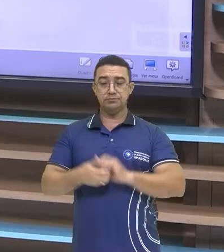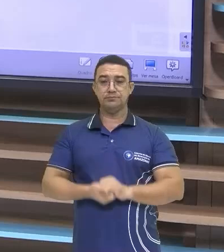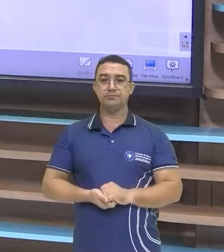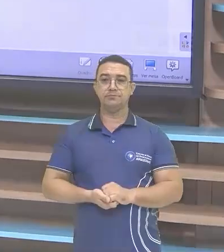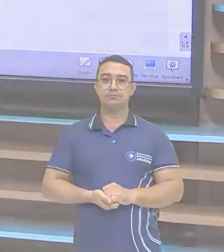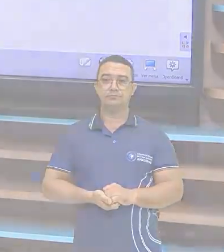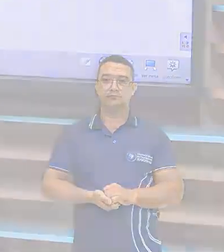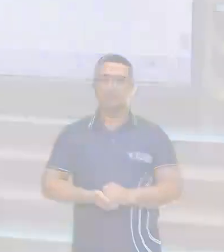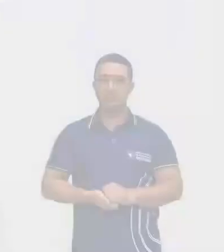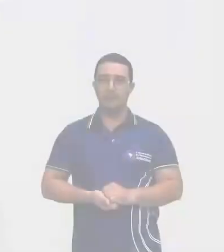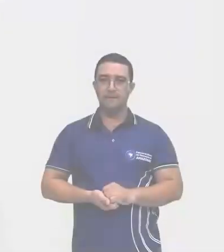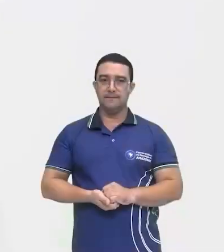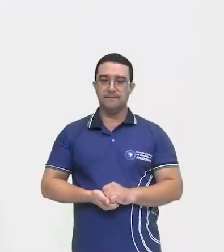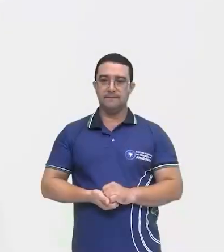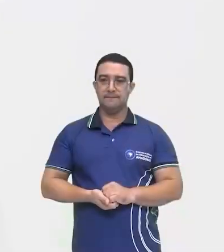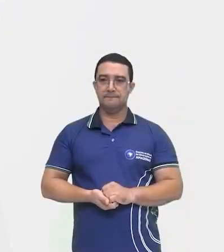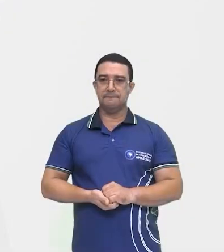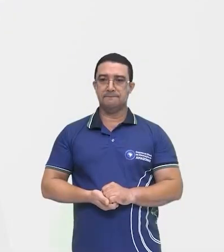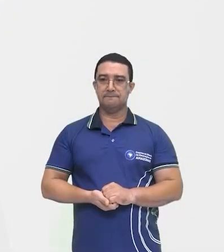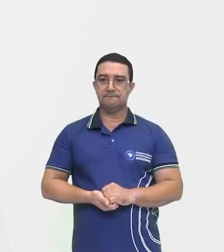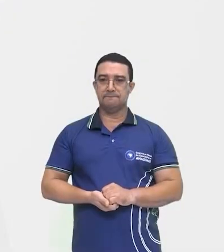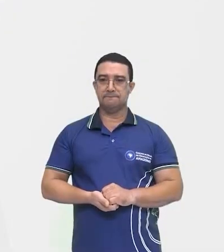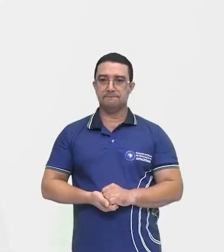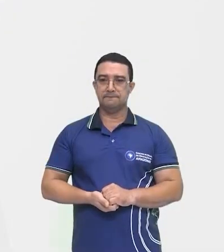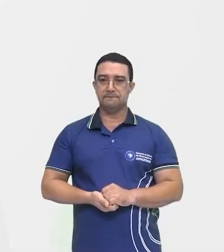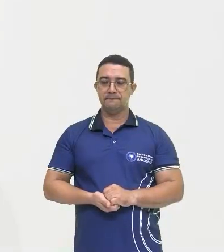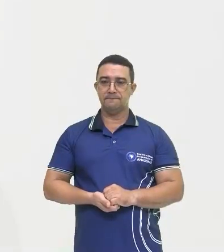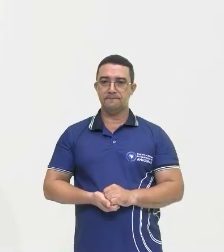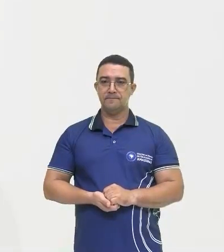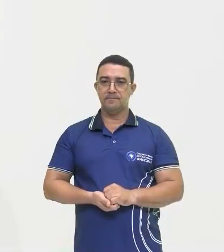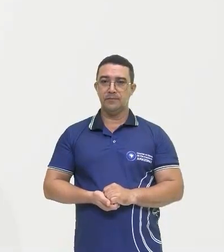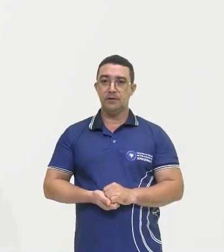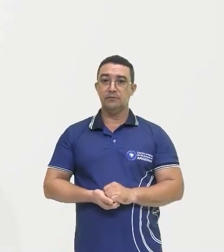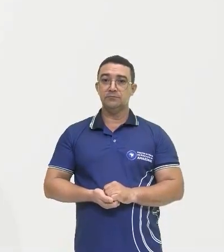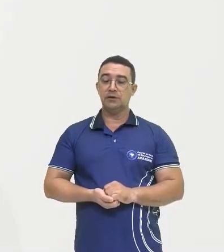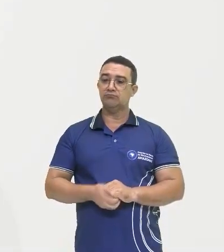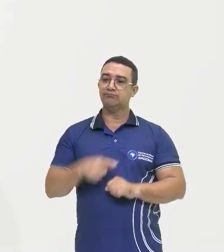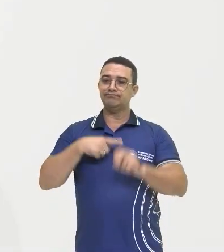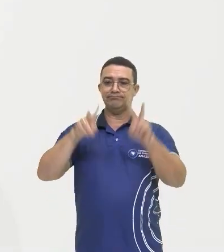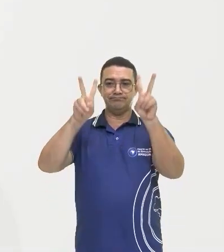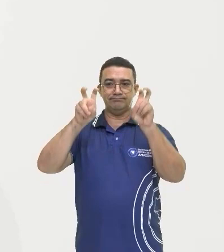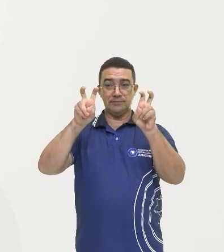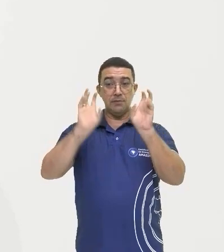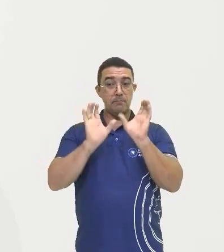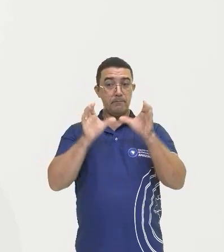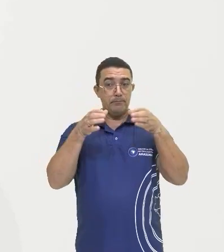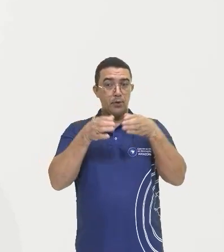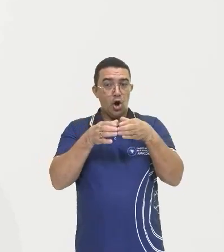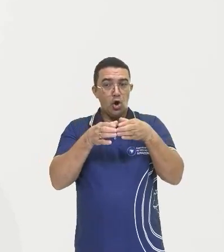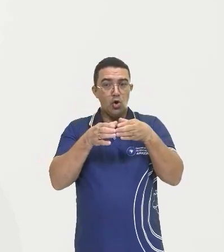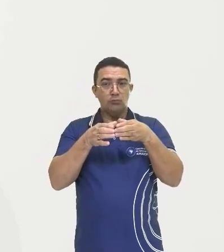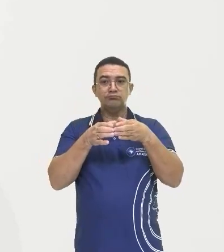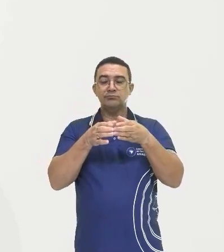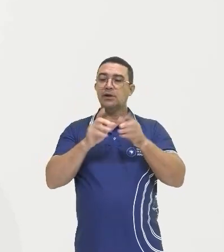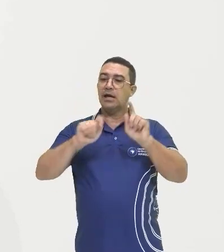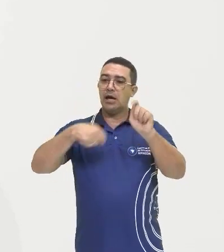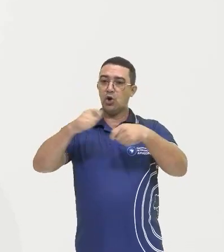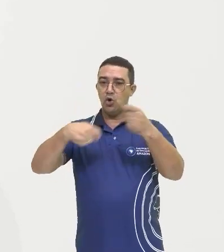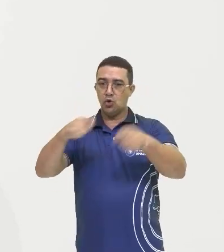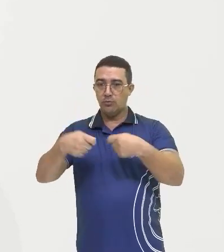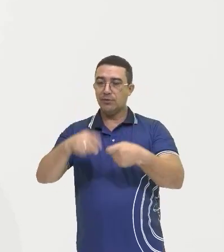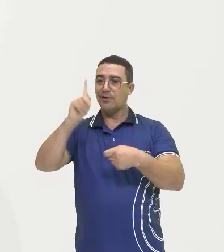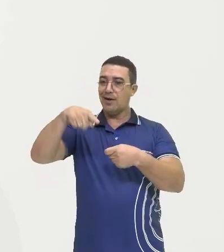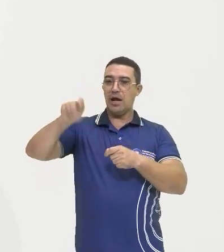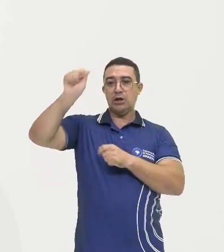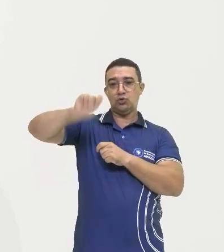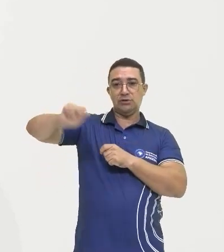Vamos lá? A gente tem aqui blocos econômicos sendo definido como as